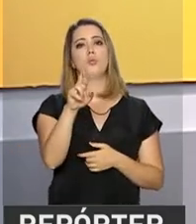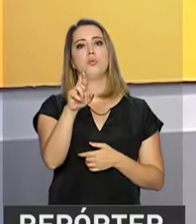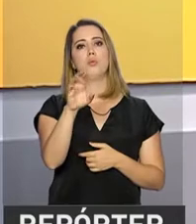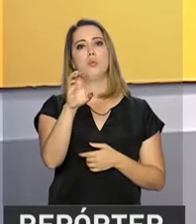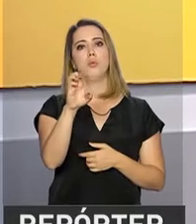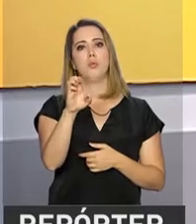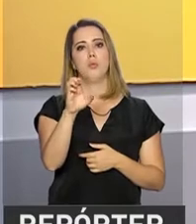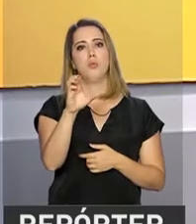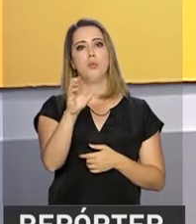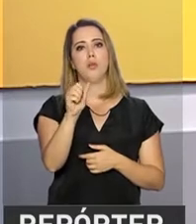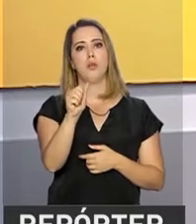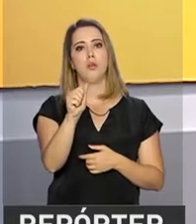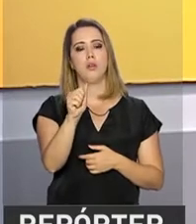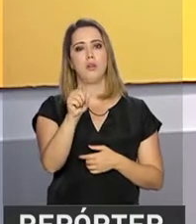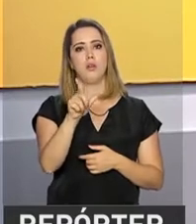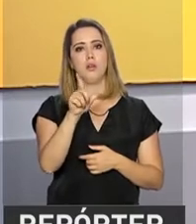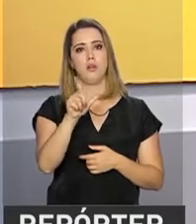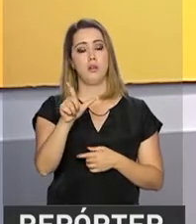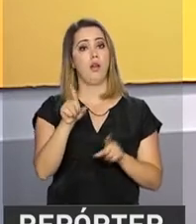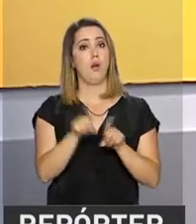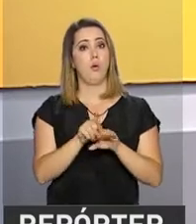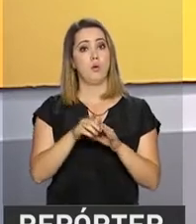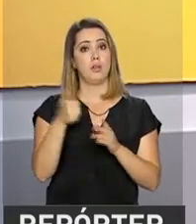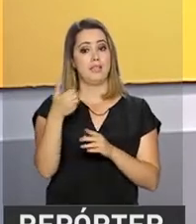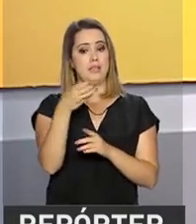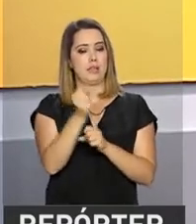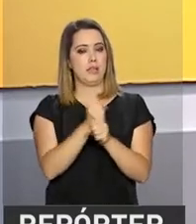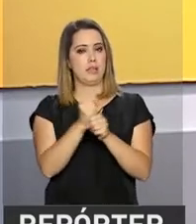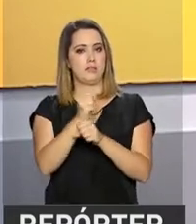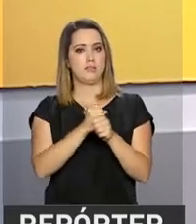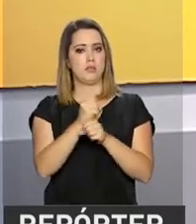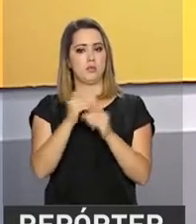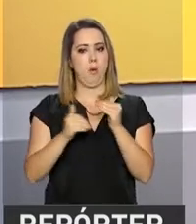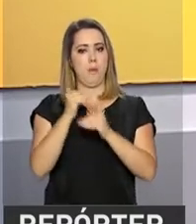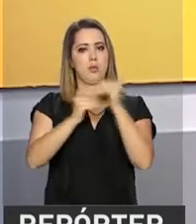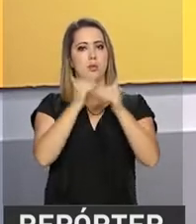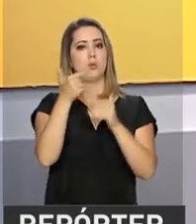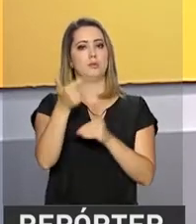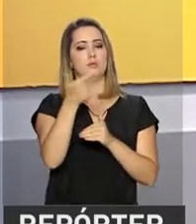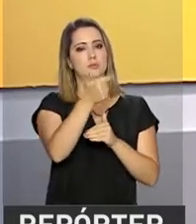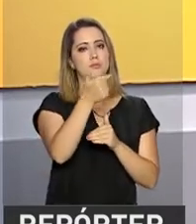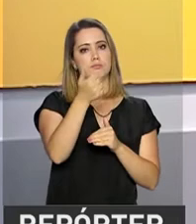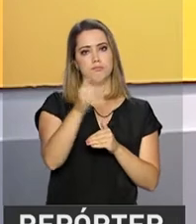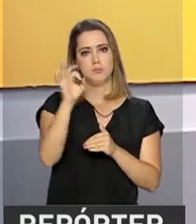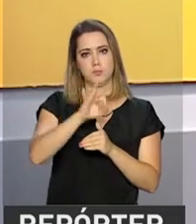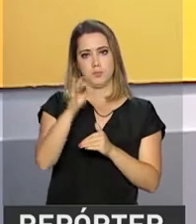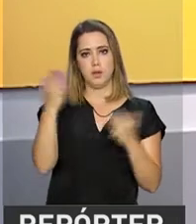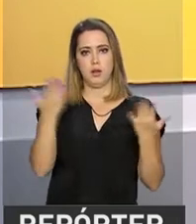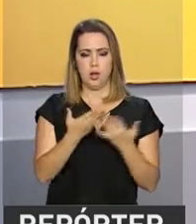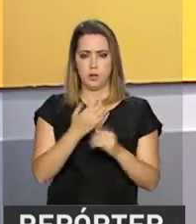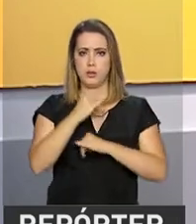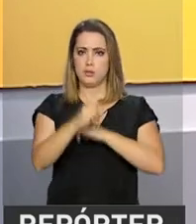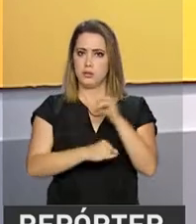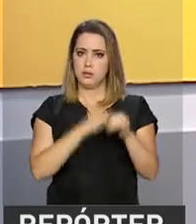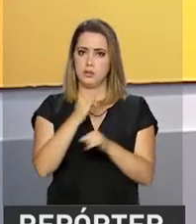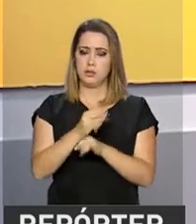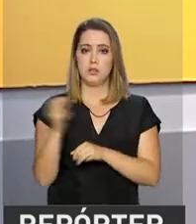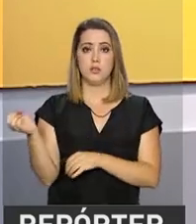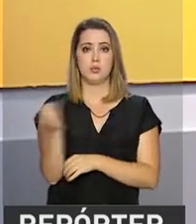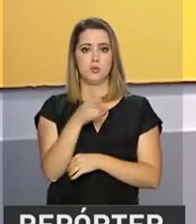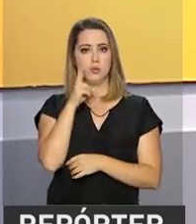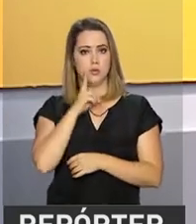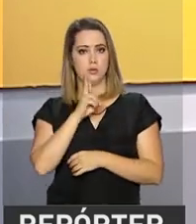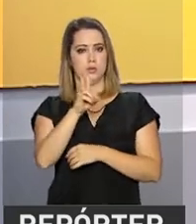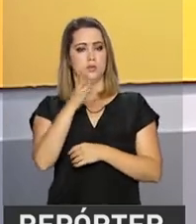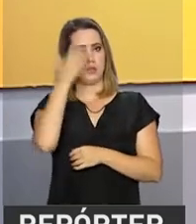dez anos teve um aumento de 221 por cento no brasil ea partir de agora os consumidores vão ter pela internet uma nova maneira